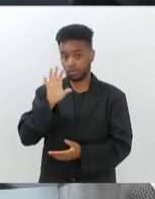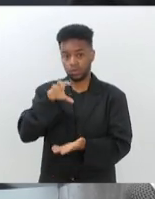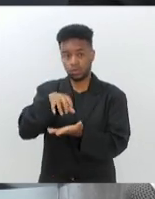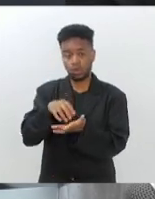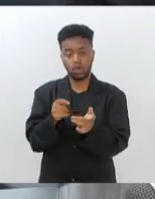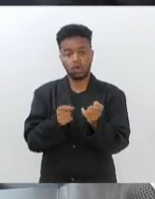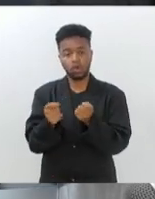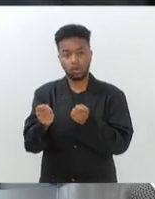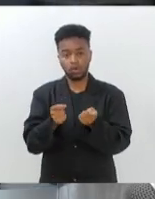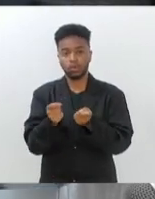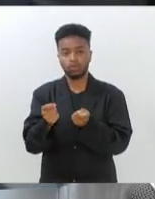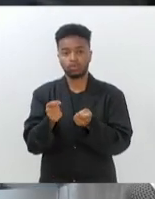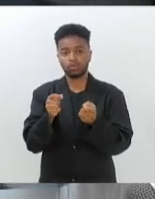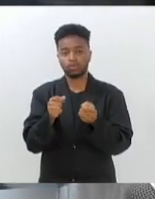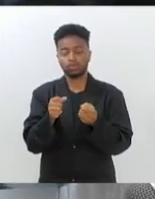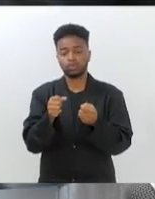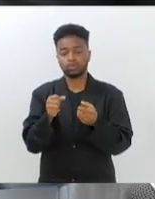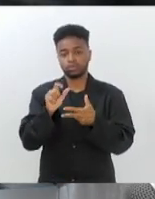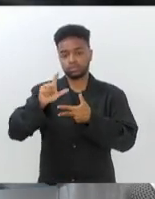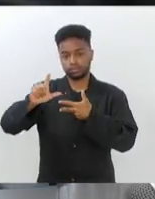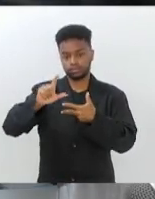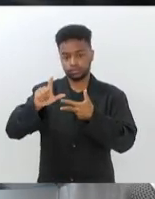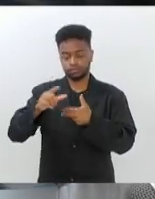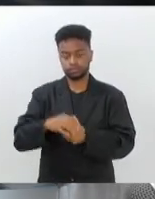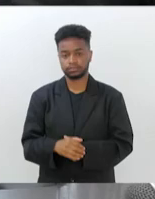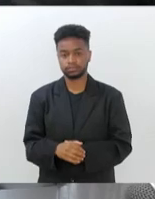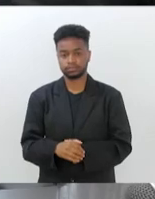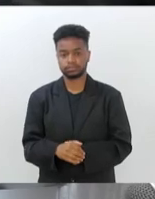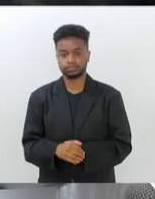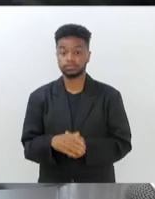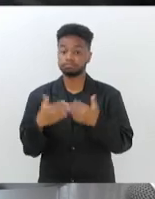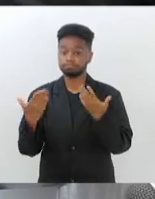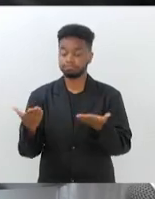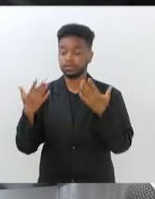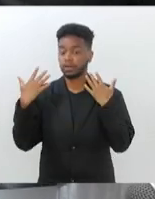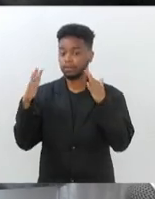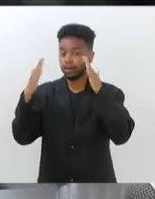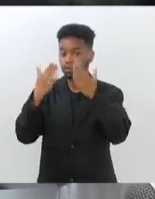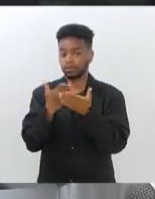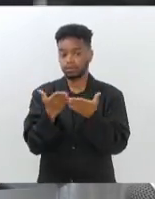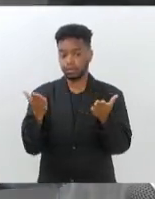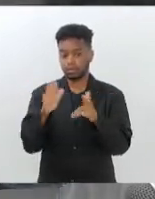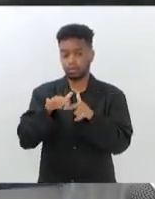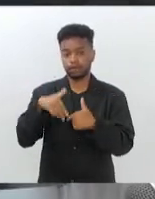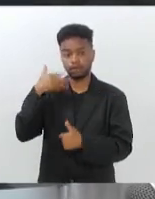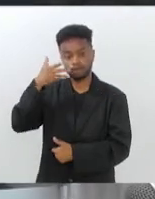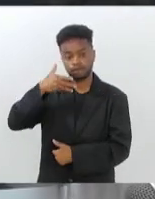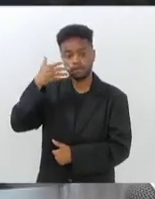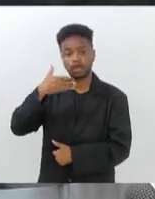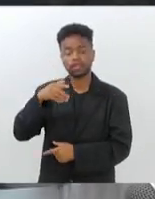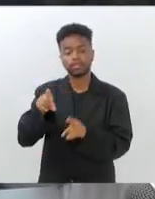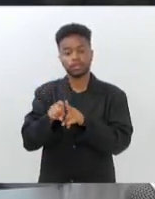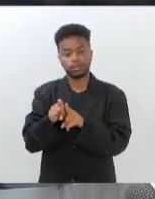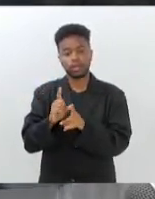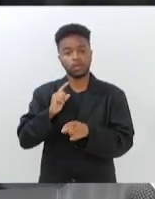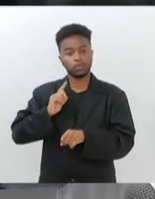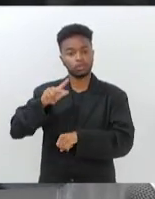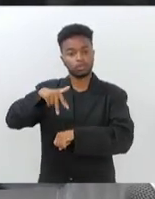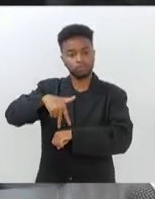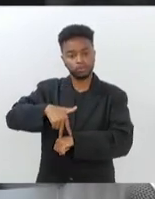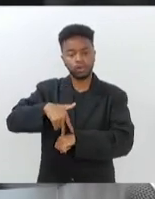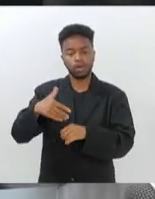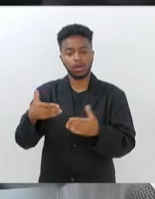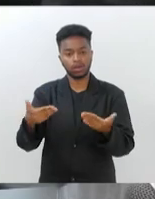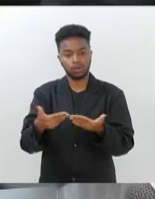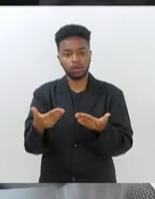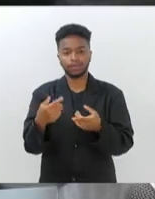Controle do Poder Legislativo então parabenizar vossa excelência pela fala pela Lucidez posicionar da mesma forma não há